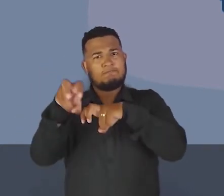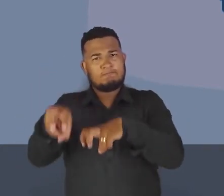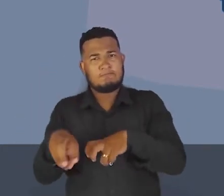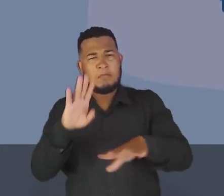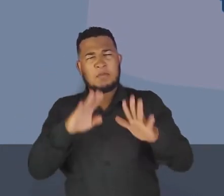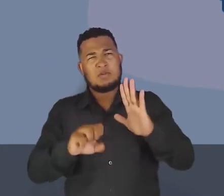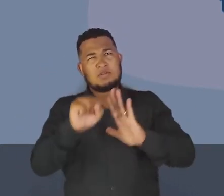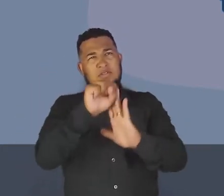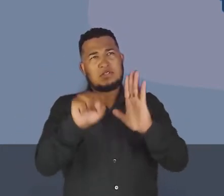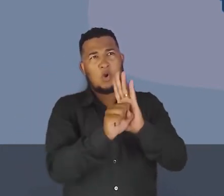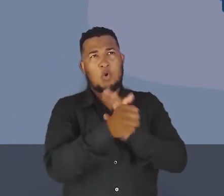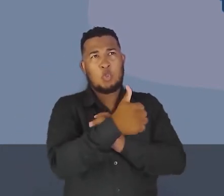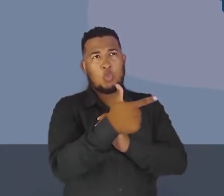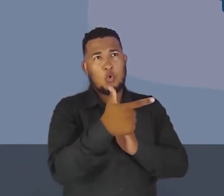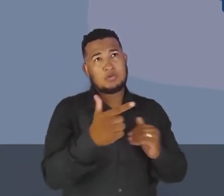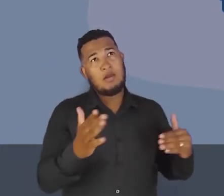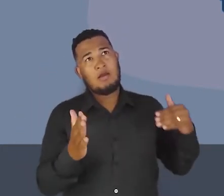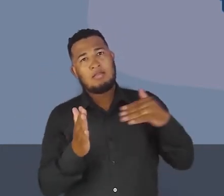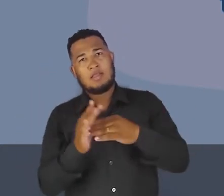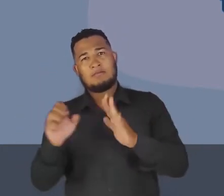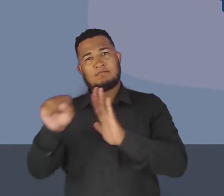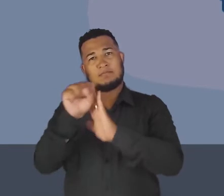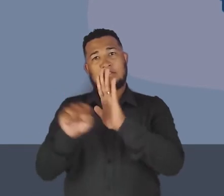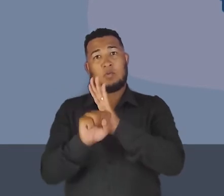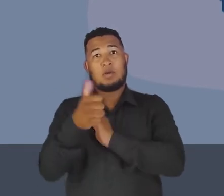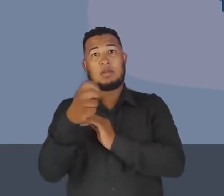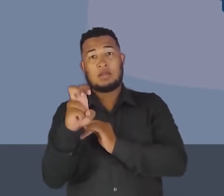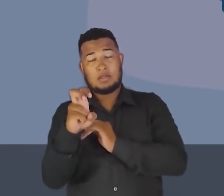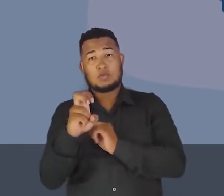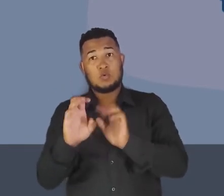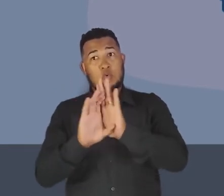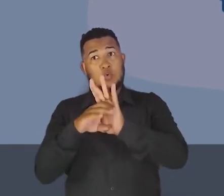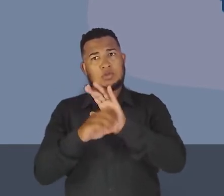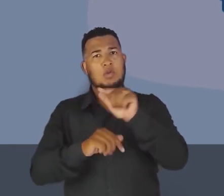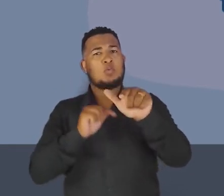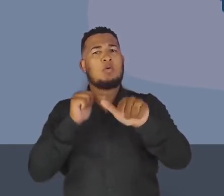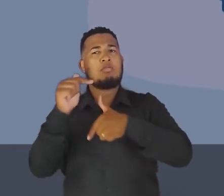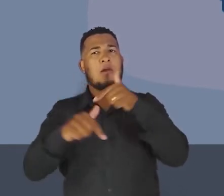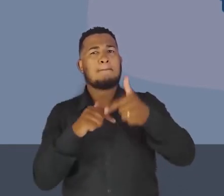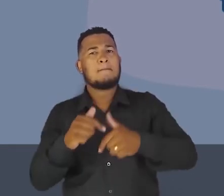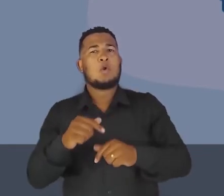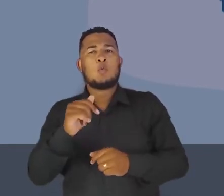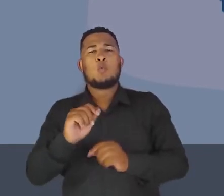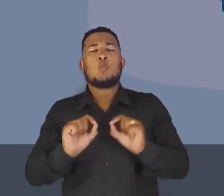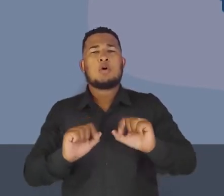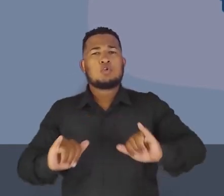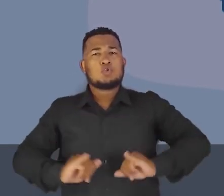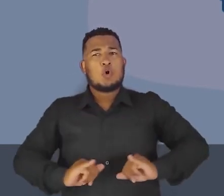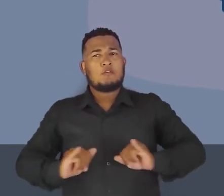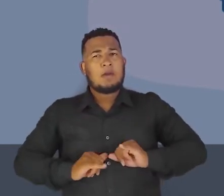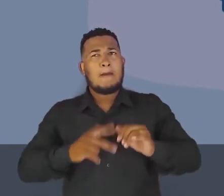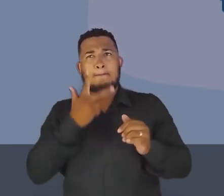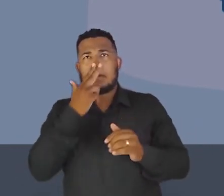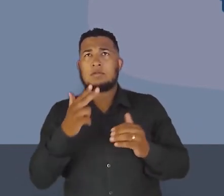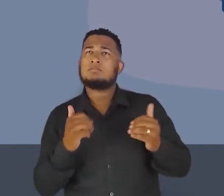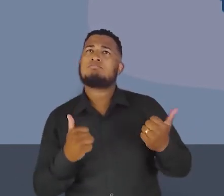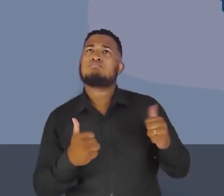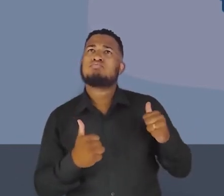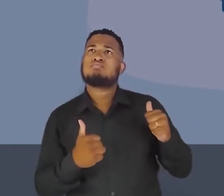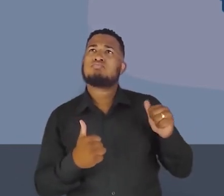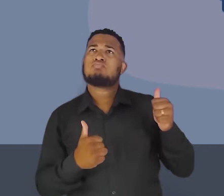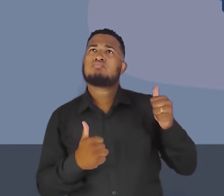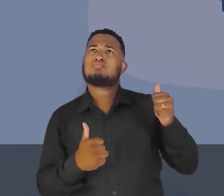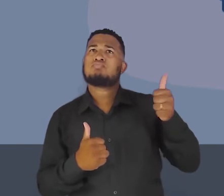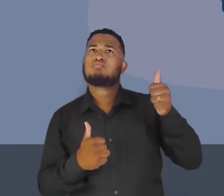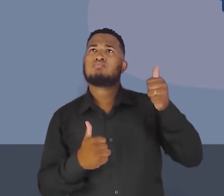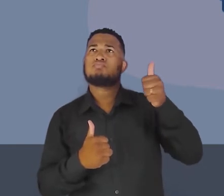até o século XV, essa noção do trabalho-sofrimento, ela vai gradativamente sendo substituída por uma